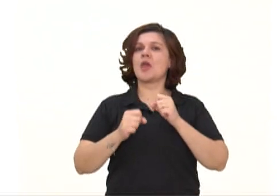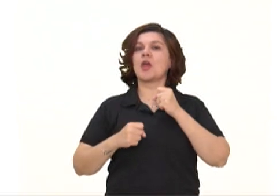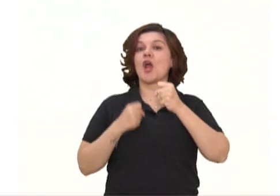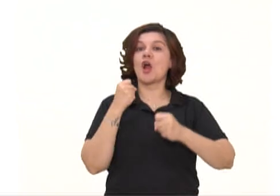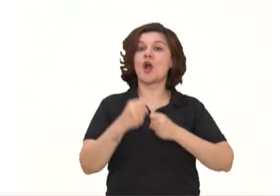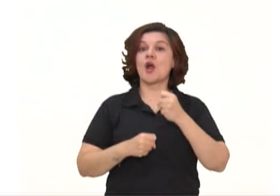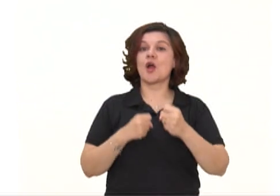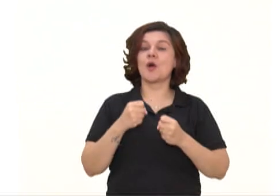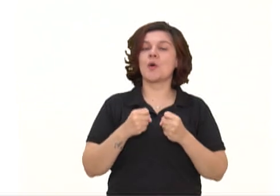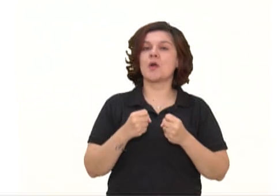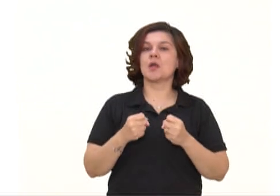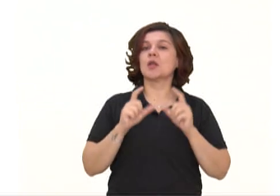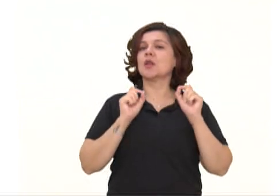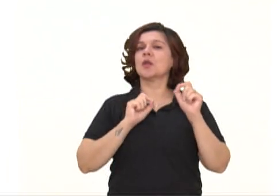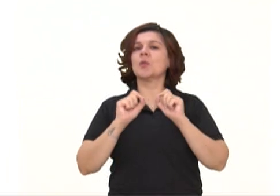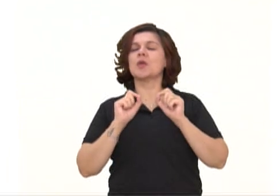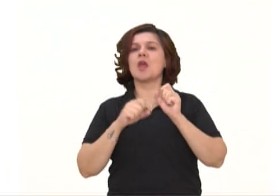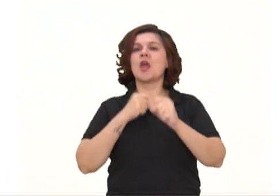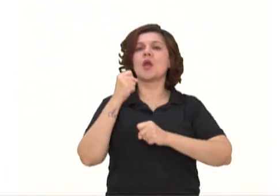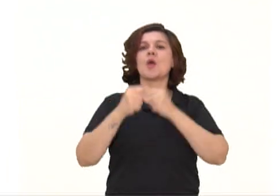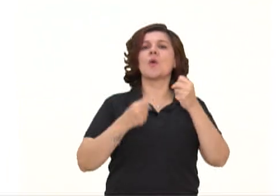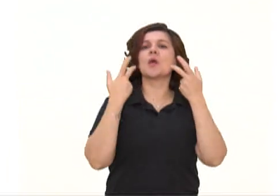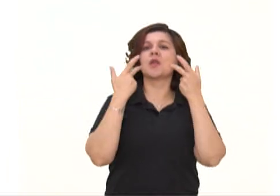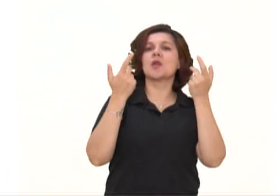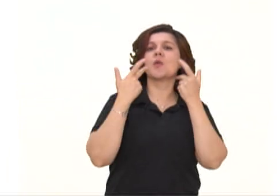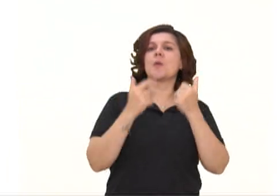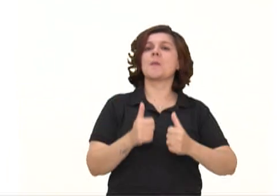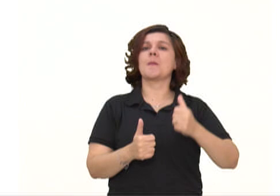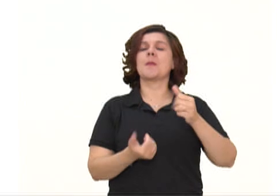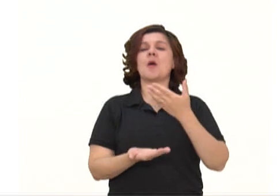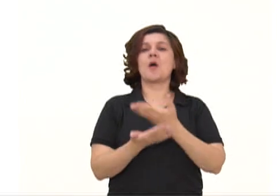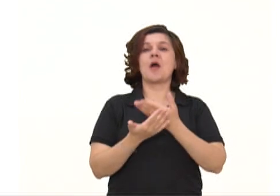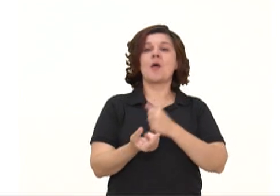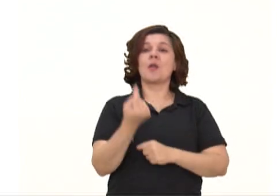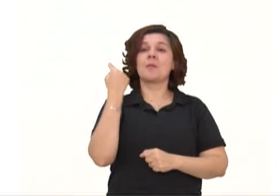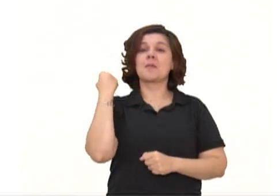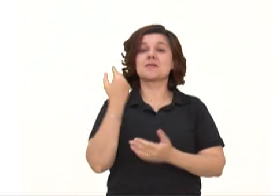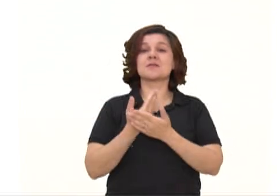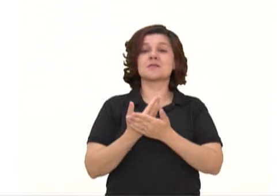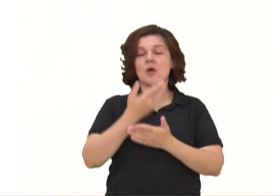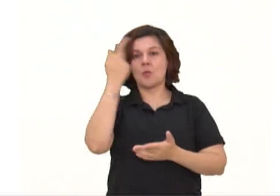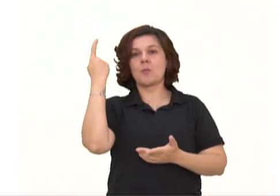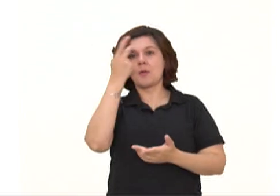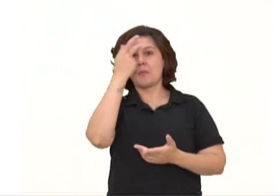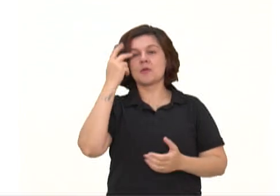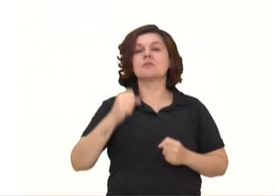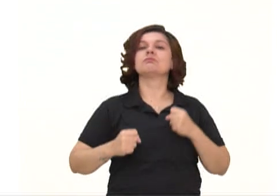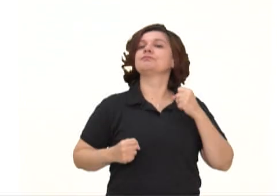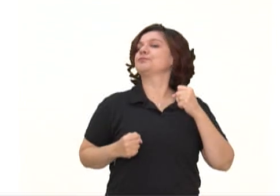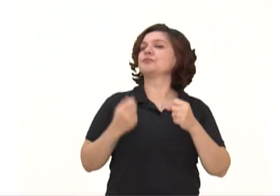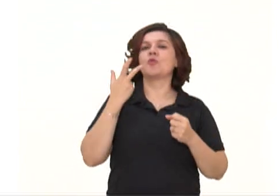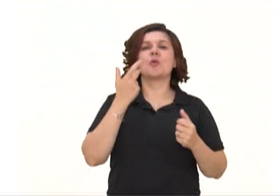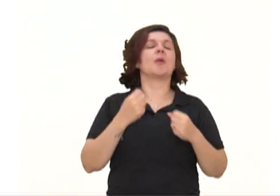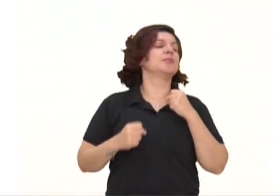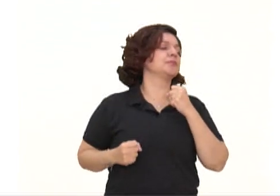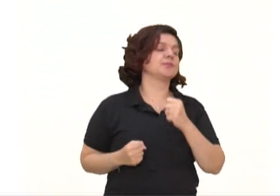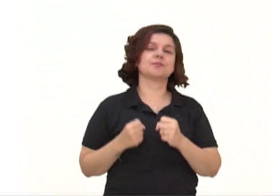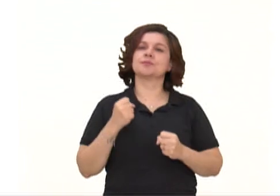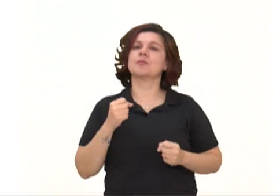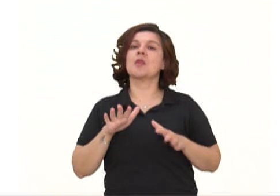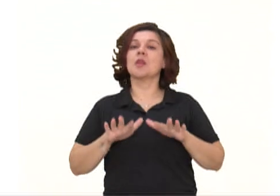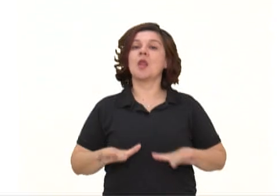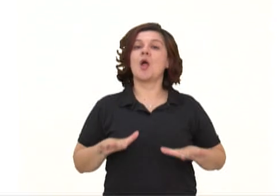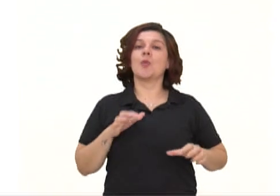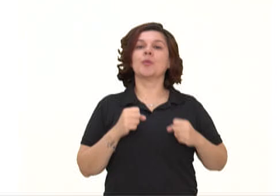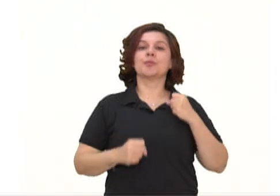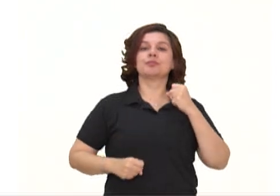está fazendo aqui do que o exercício anterior da aula passada, onde simplesmente tinha ali uma pessoa correndo ali de uma forma ali um pouco mais